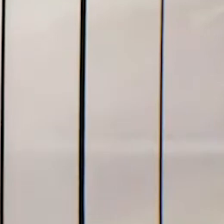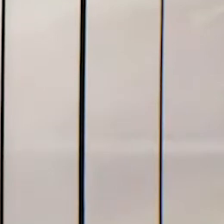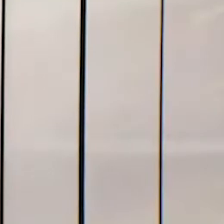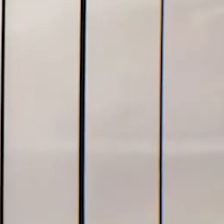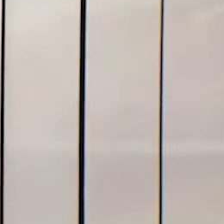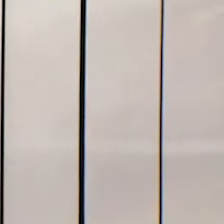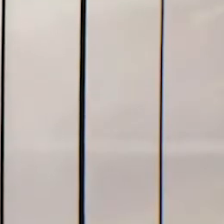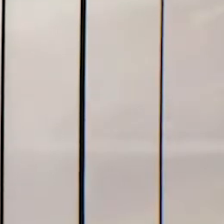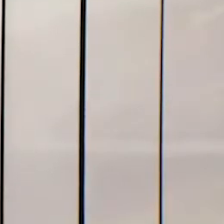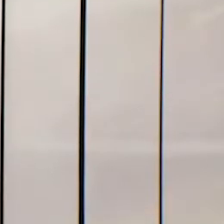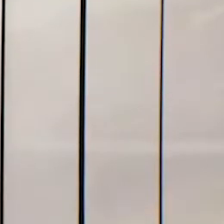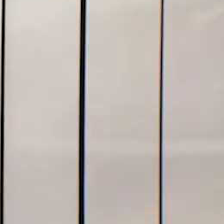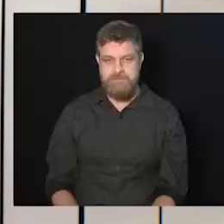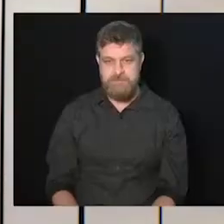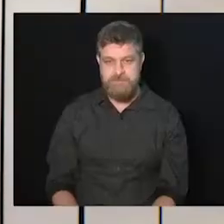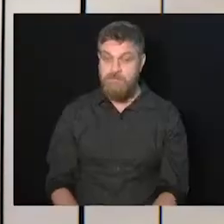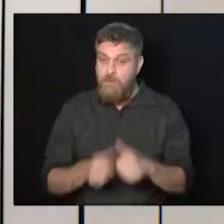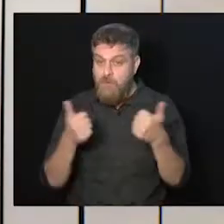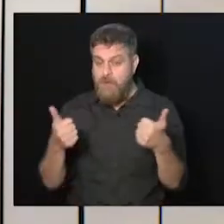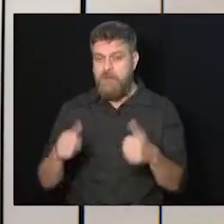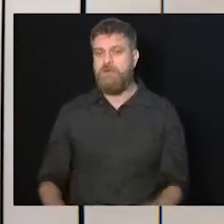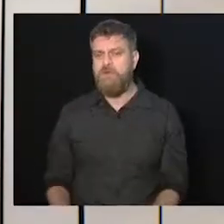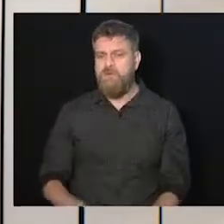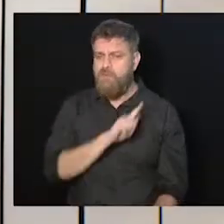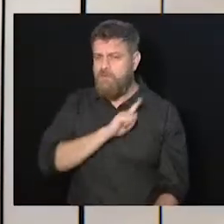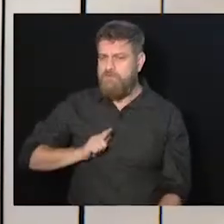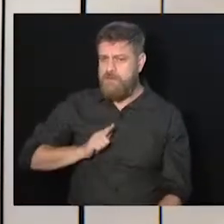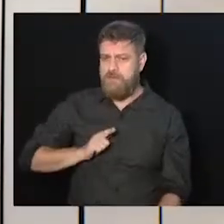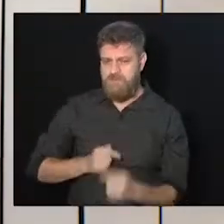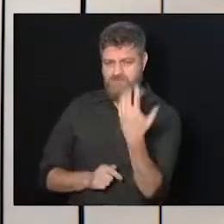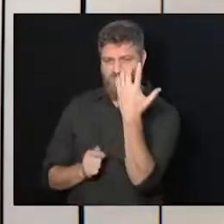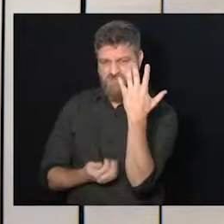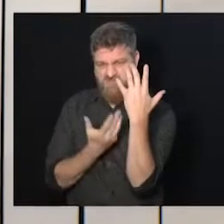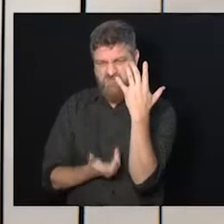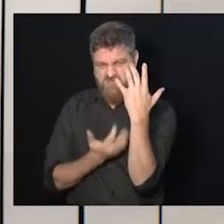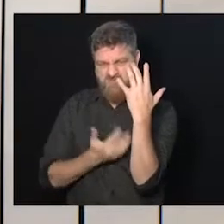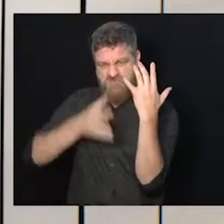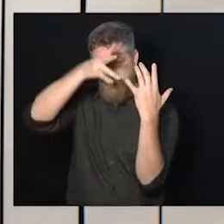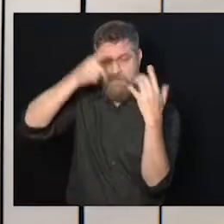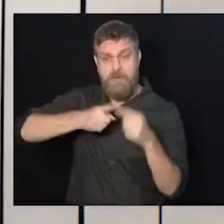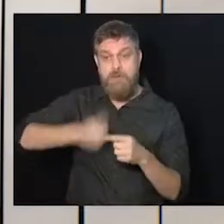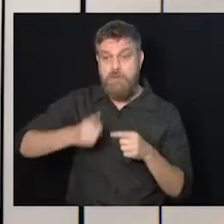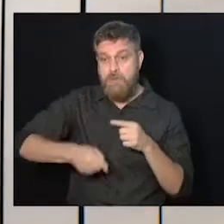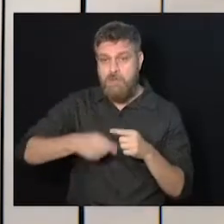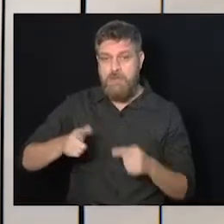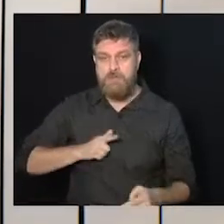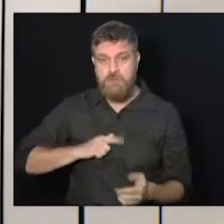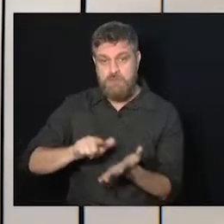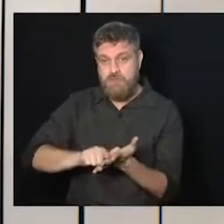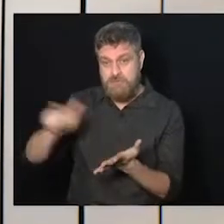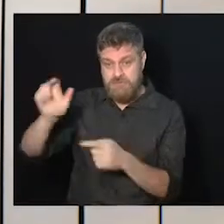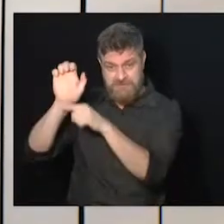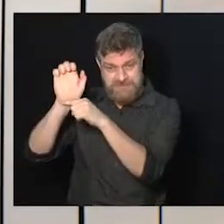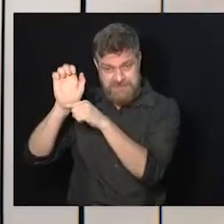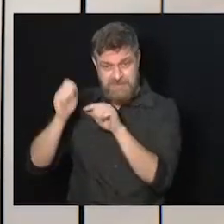Olá! Apesar da proibição do governo de haver queimadas na Amazônia, o jornal Estadão trouxe neste